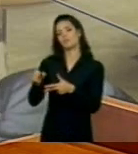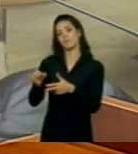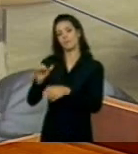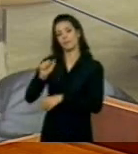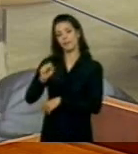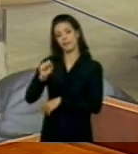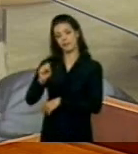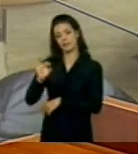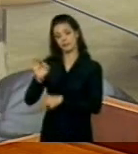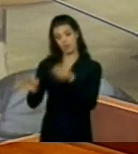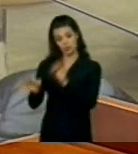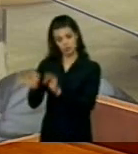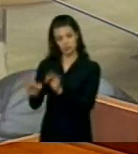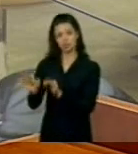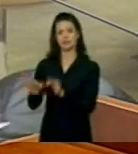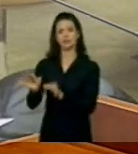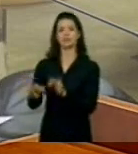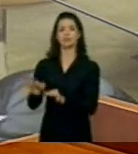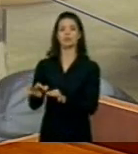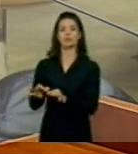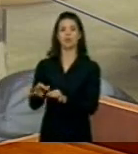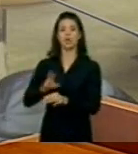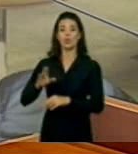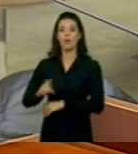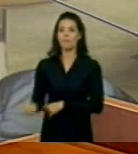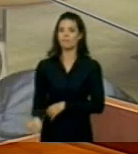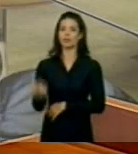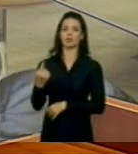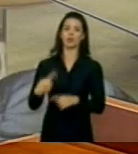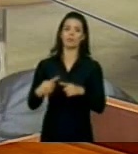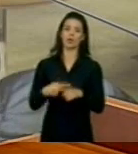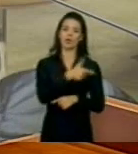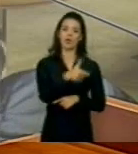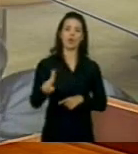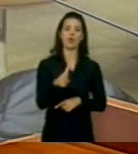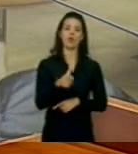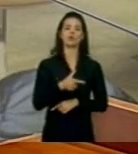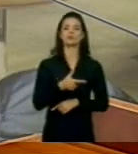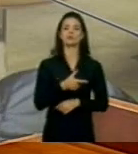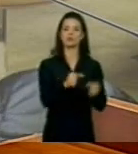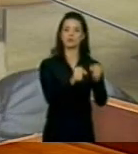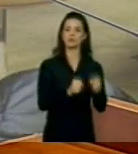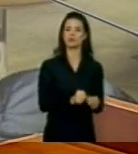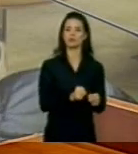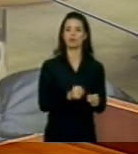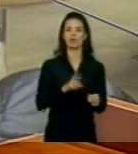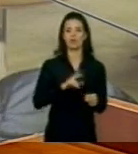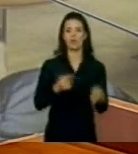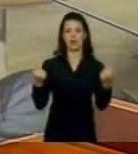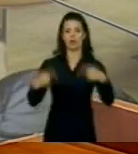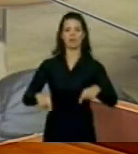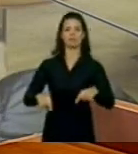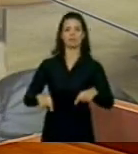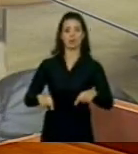poder desarmado, não tem a seu serviço nem Exército, nem a Marinha, nem a Aeronáutica. Se menos espalhafatosos, não são